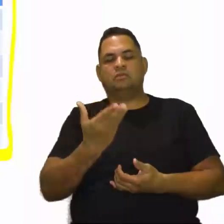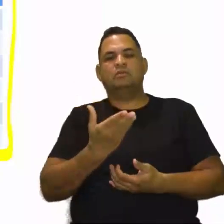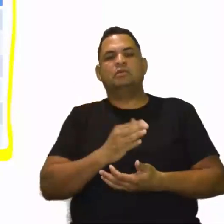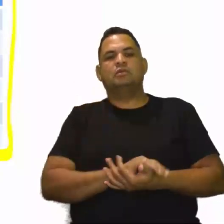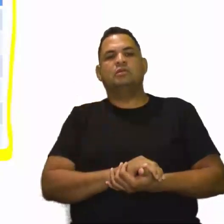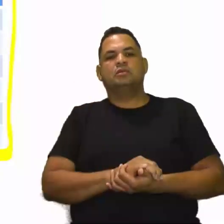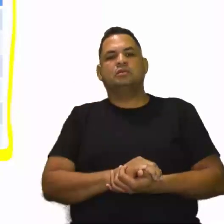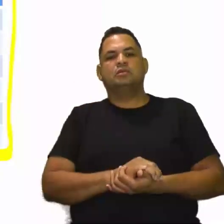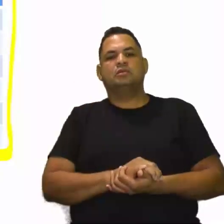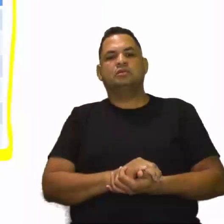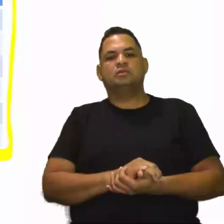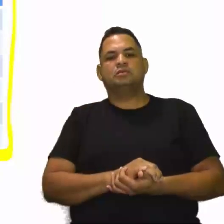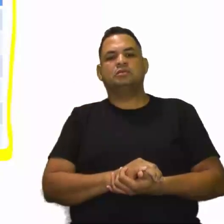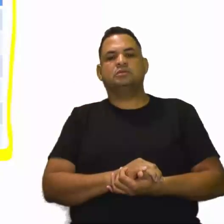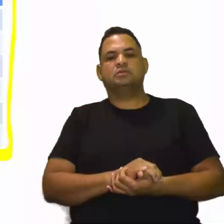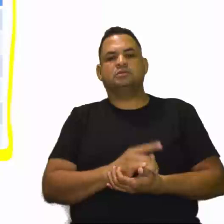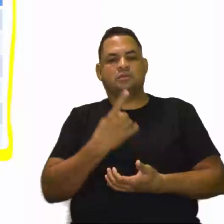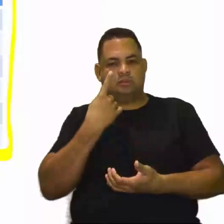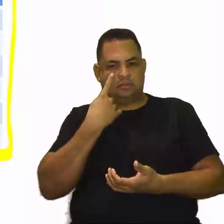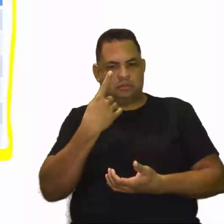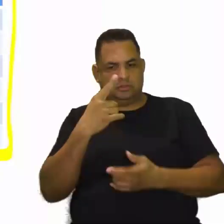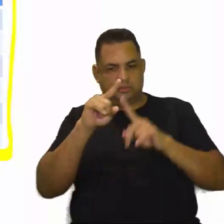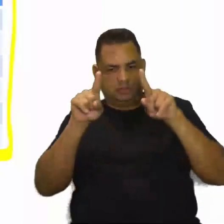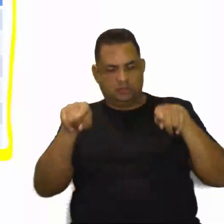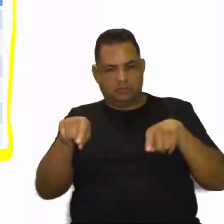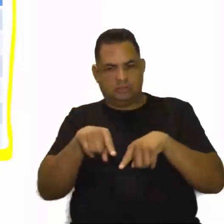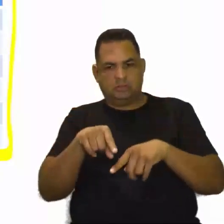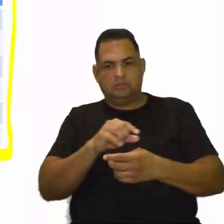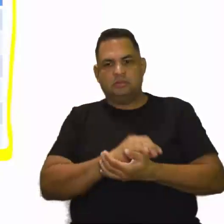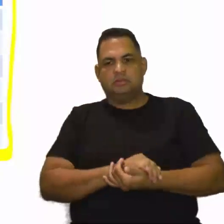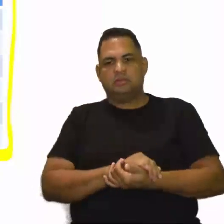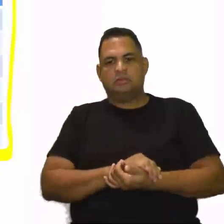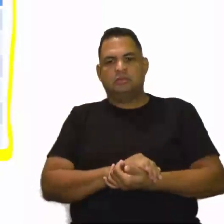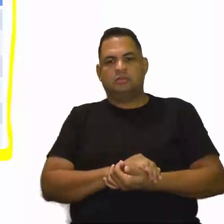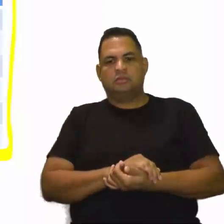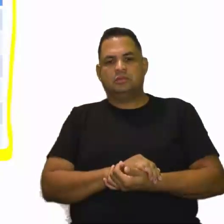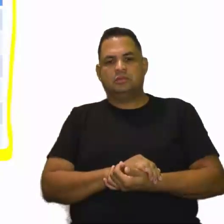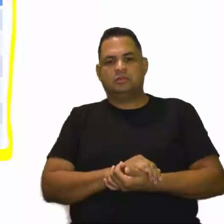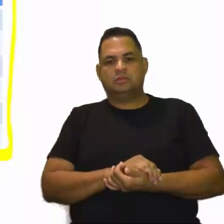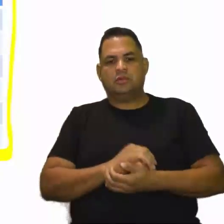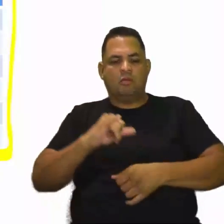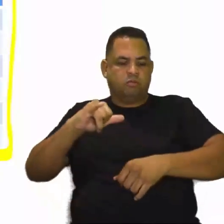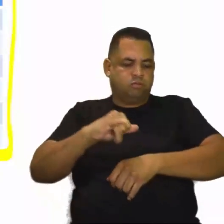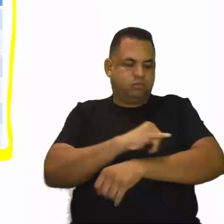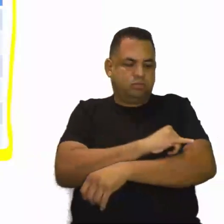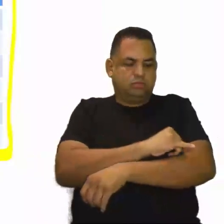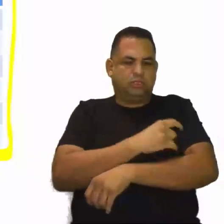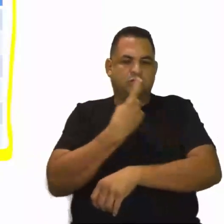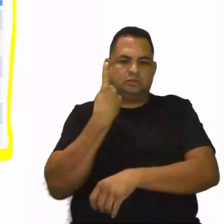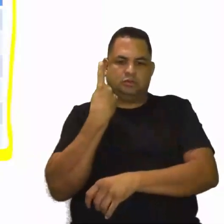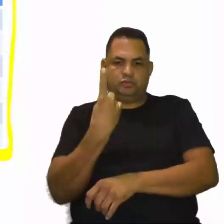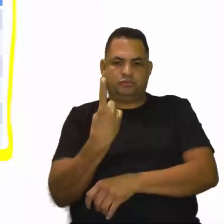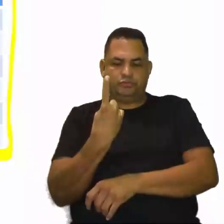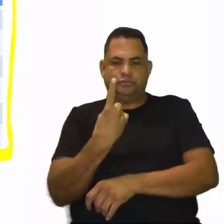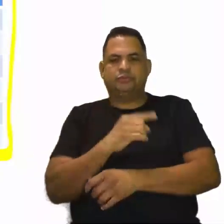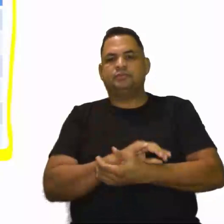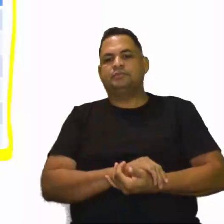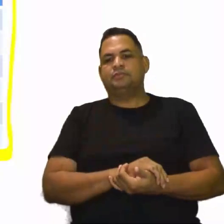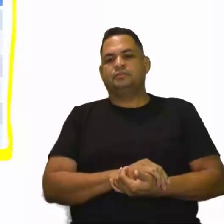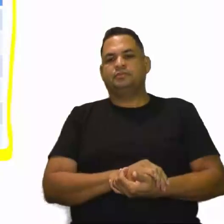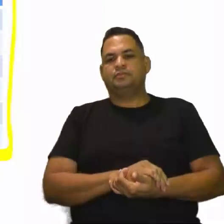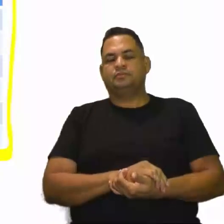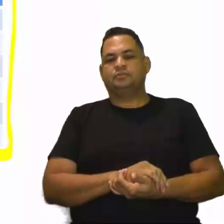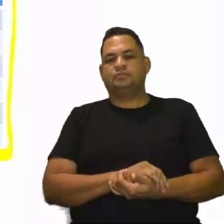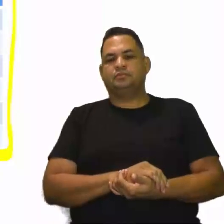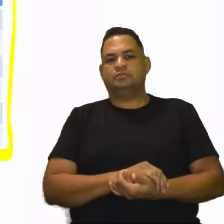na tabela? Então, a gente já consegue enxergar aqui, né? Obesidade, grau 1. O IMC de